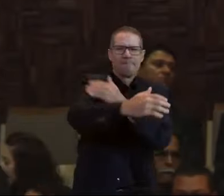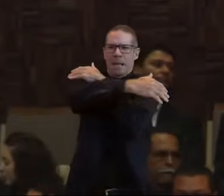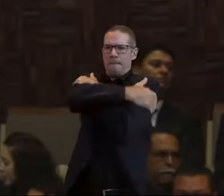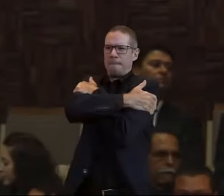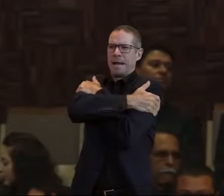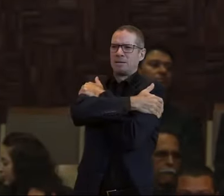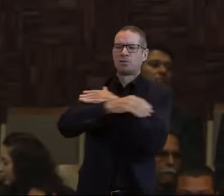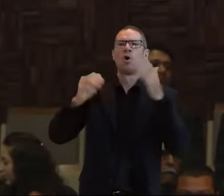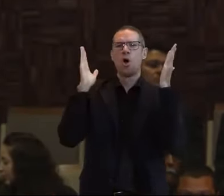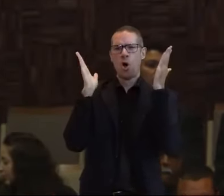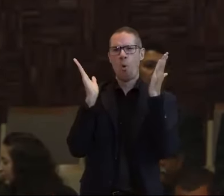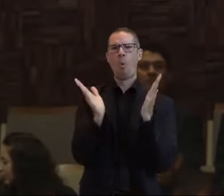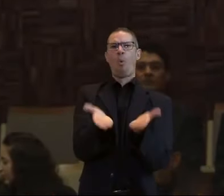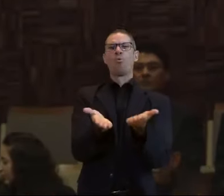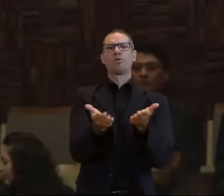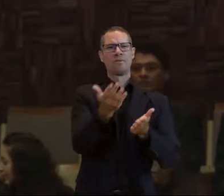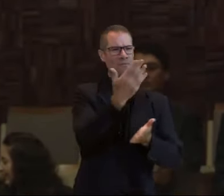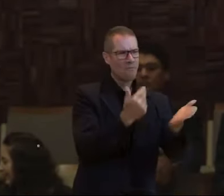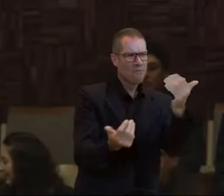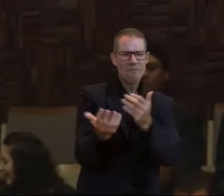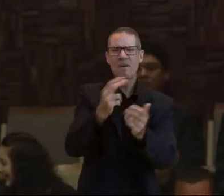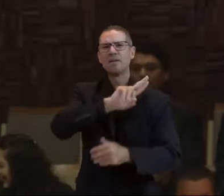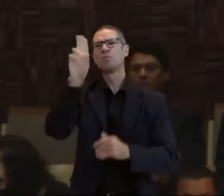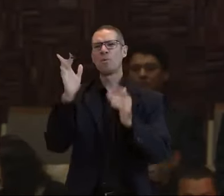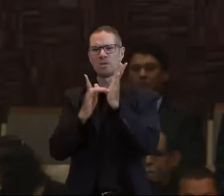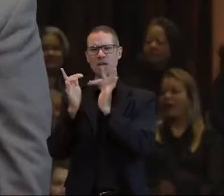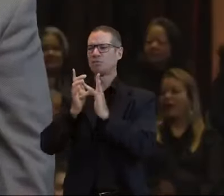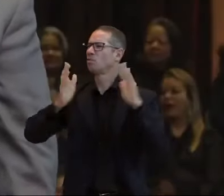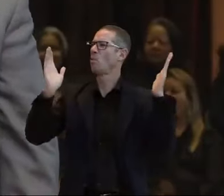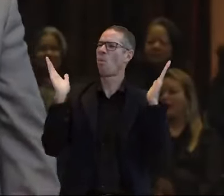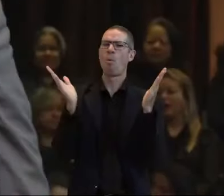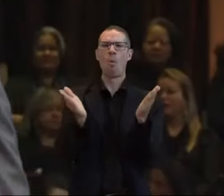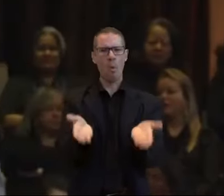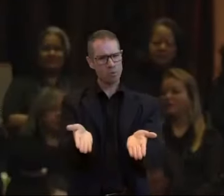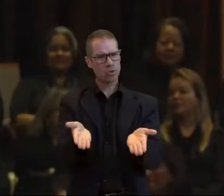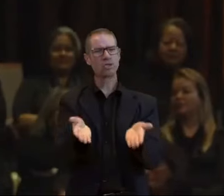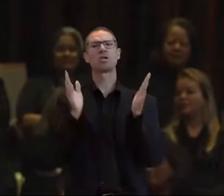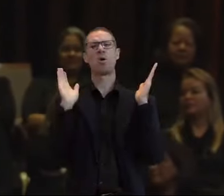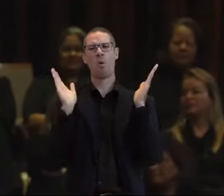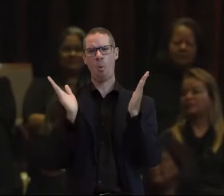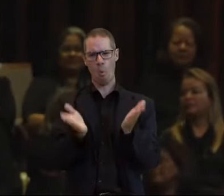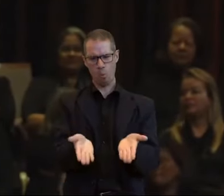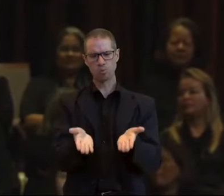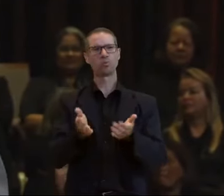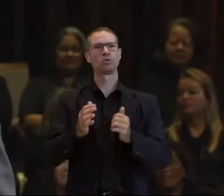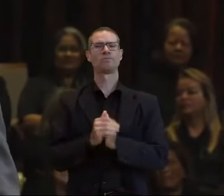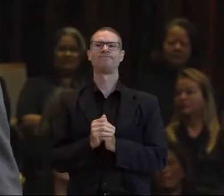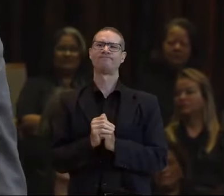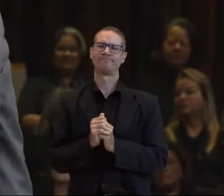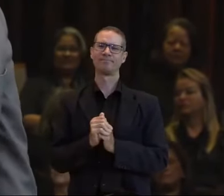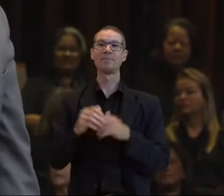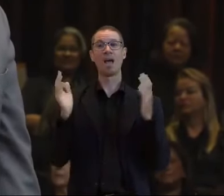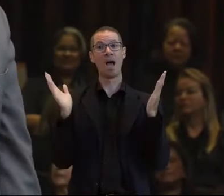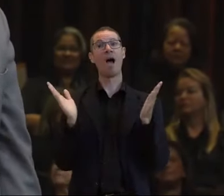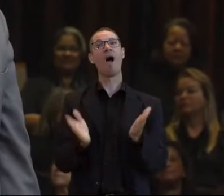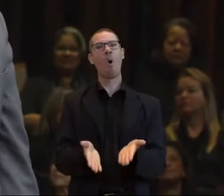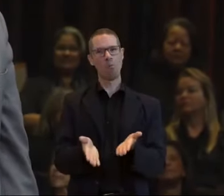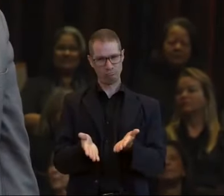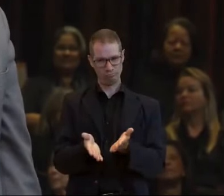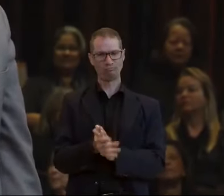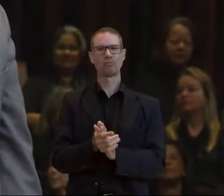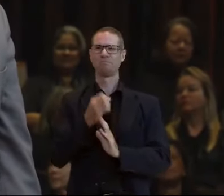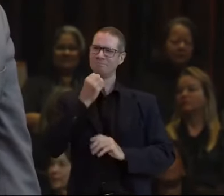está dizendo: é hoje. Vem para cá, em nome de Jesus, é hoje, é hoje, é hoje, e